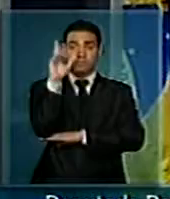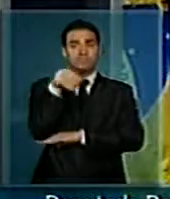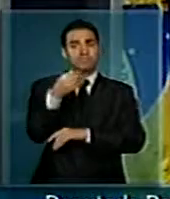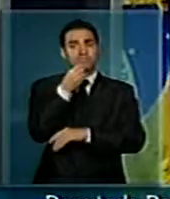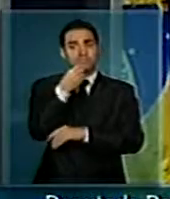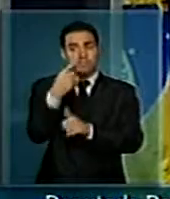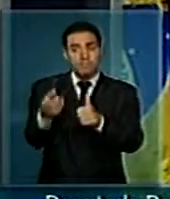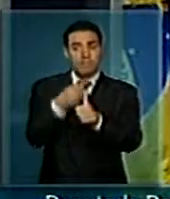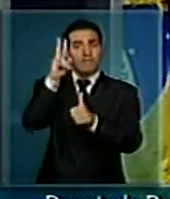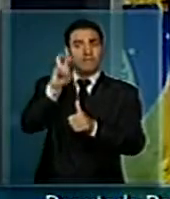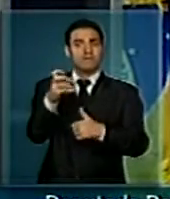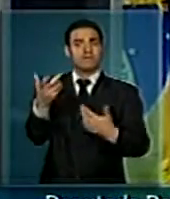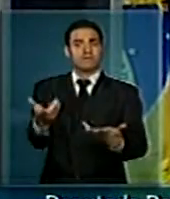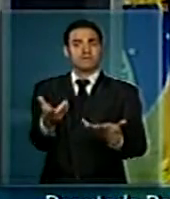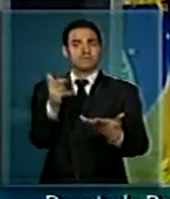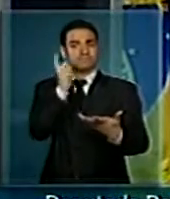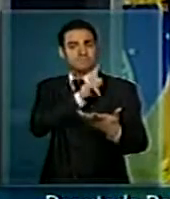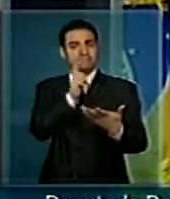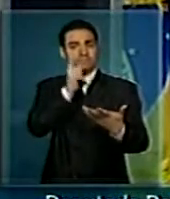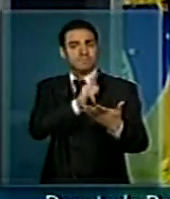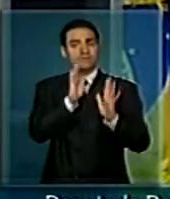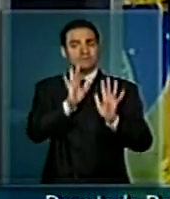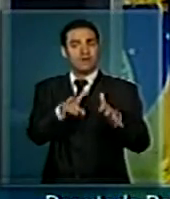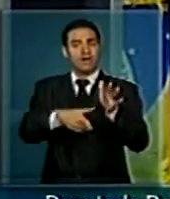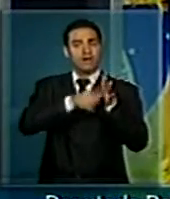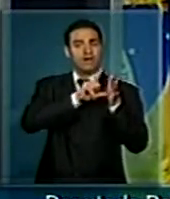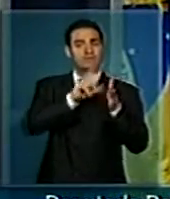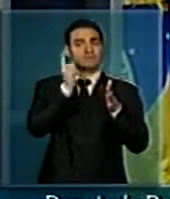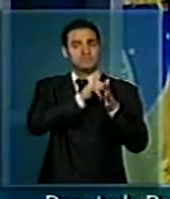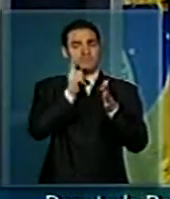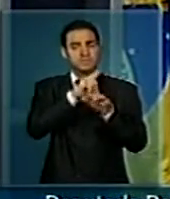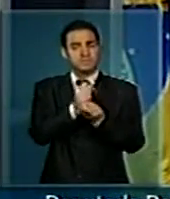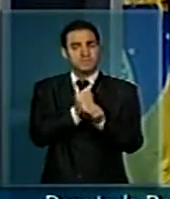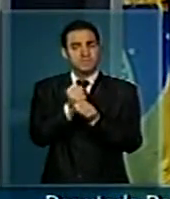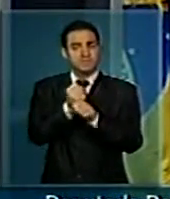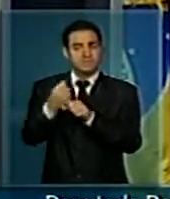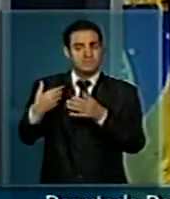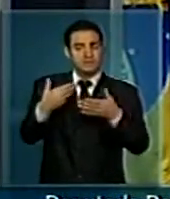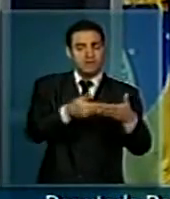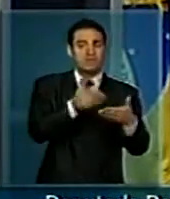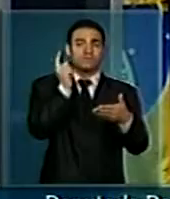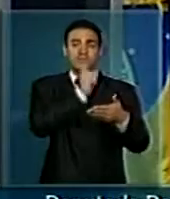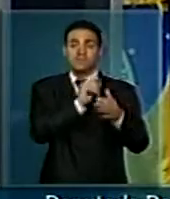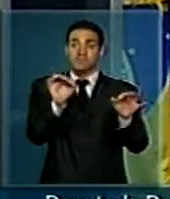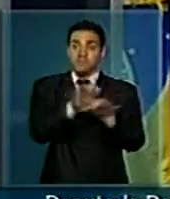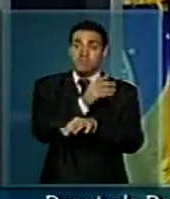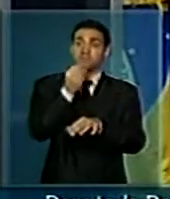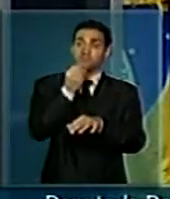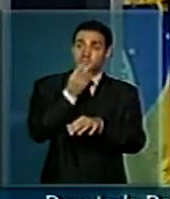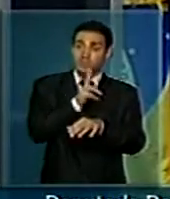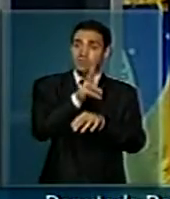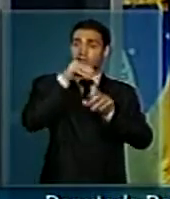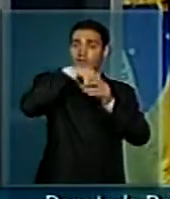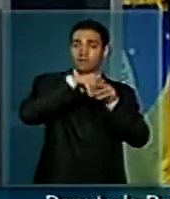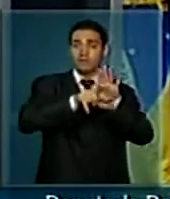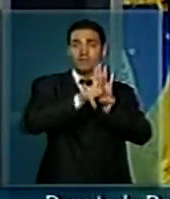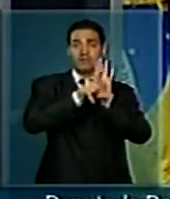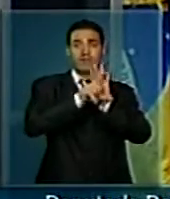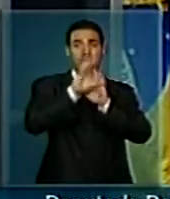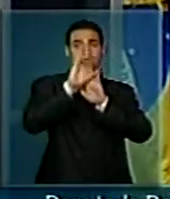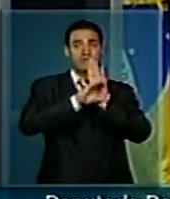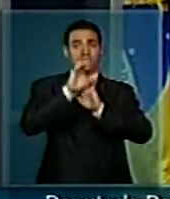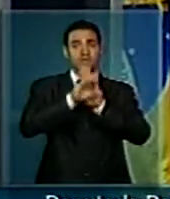vanguarda, que mantivesse as conquistas construídas ao longo dos últimos anos e sinalizasse para o futuro,